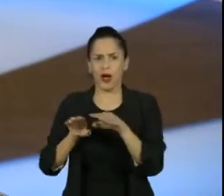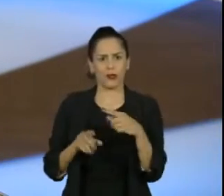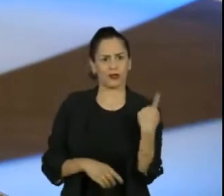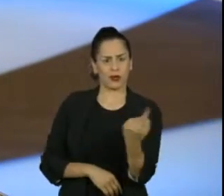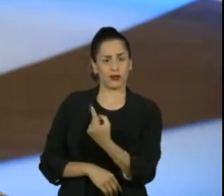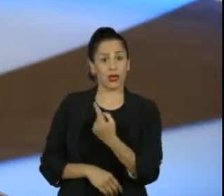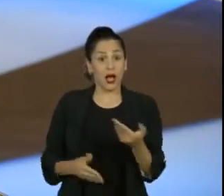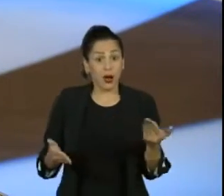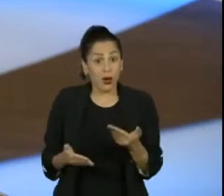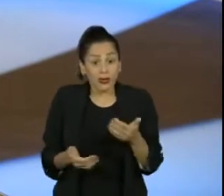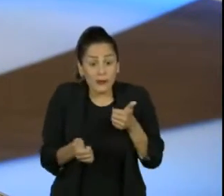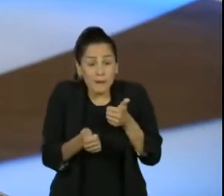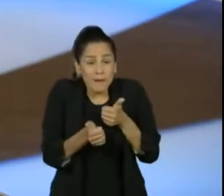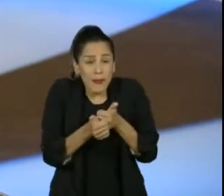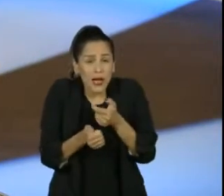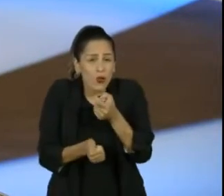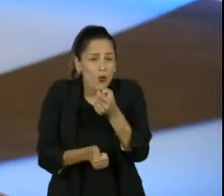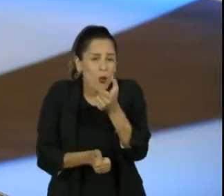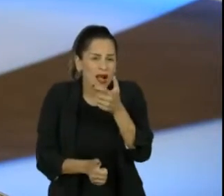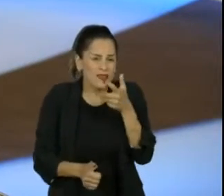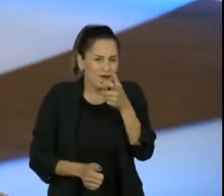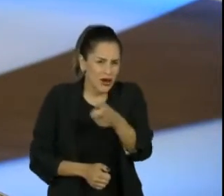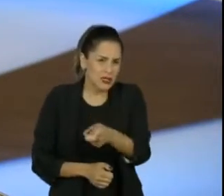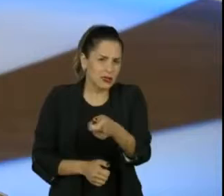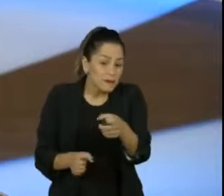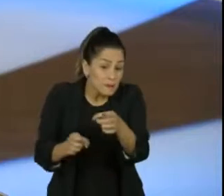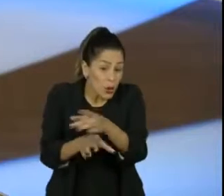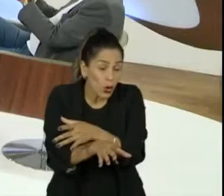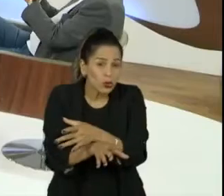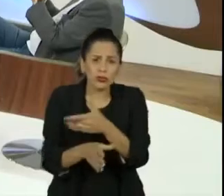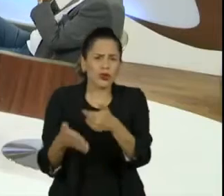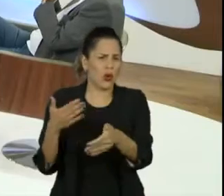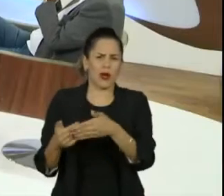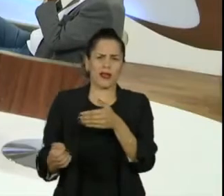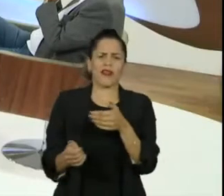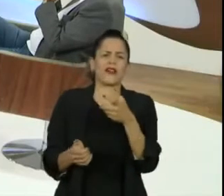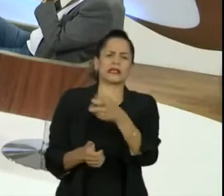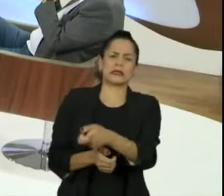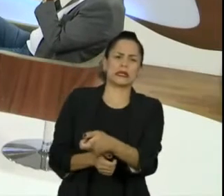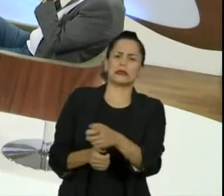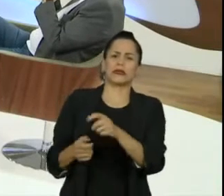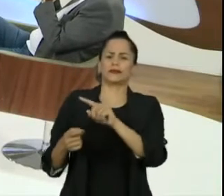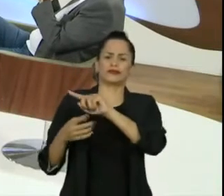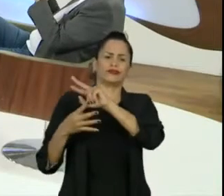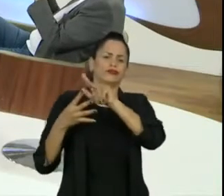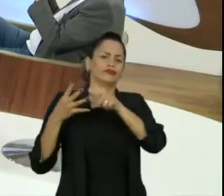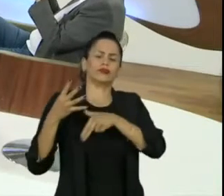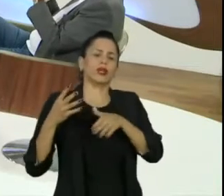vacina, e seja ela qual for. Então,